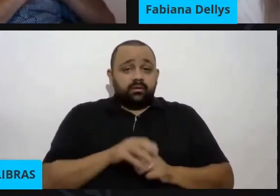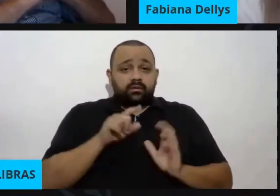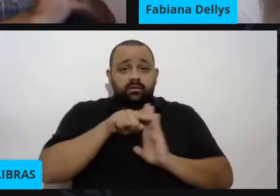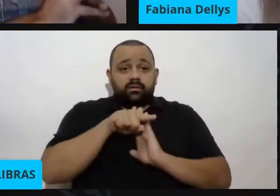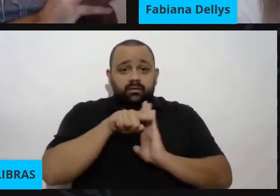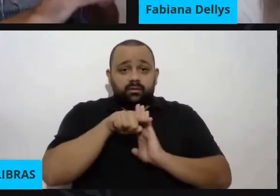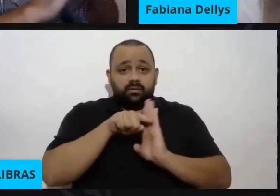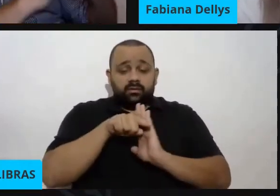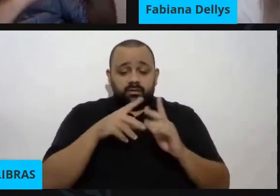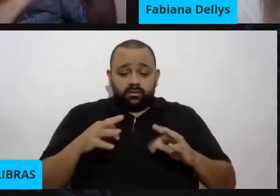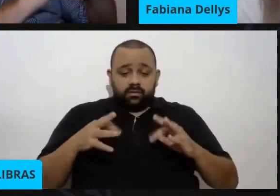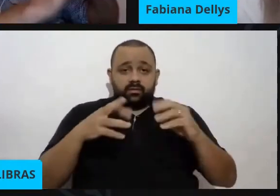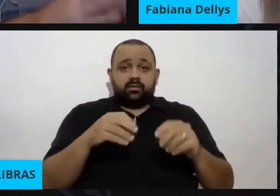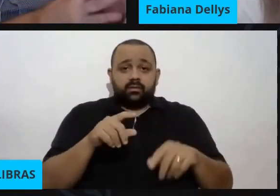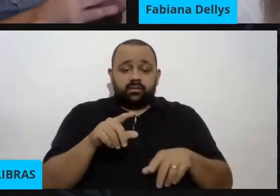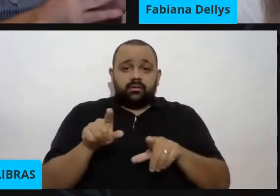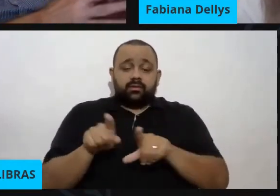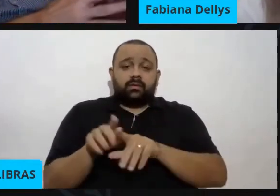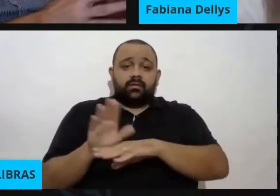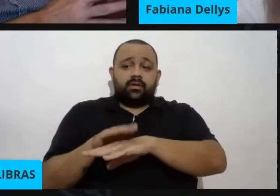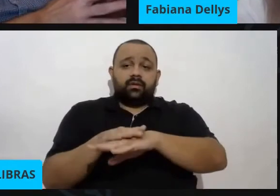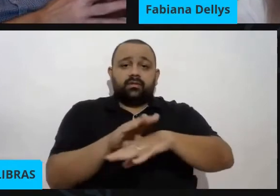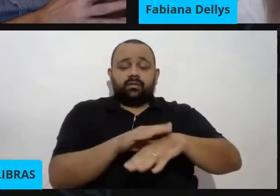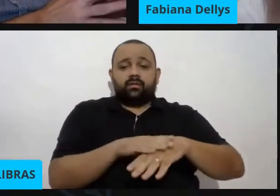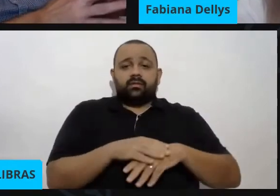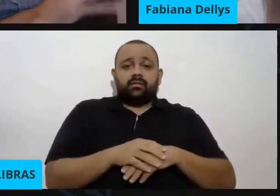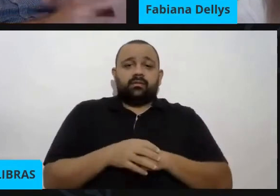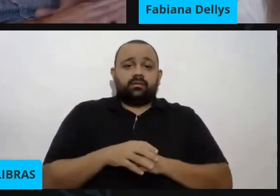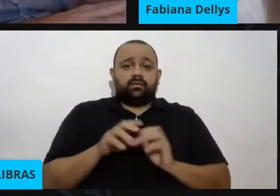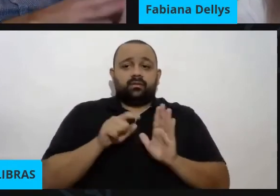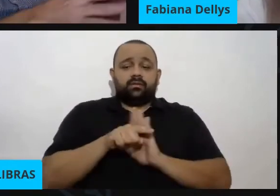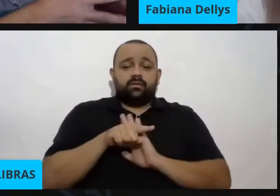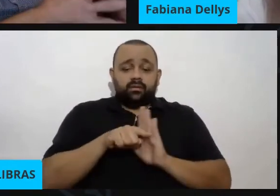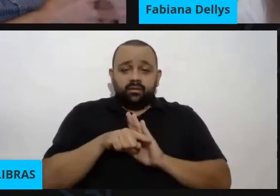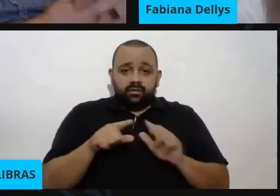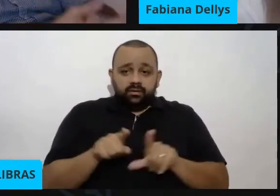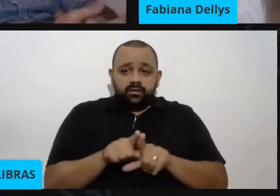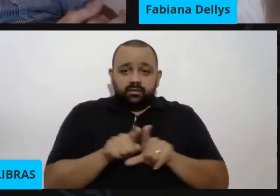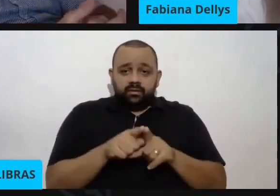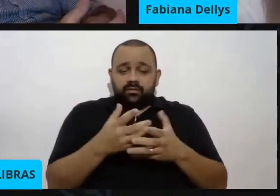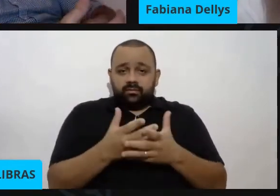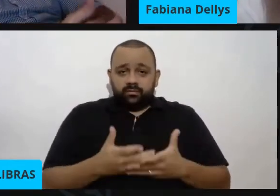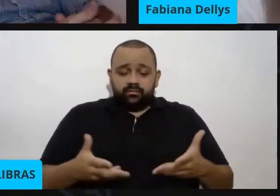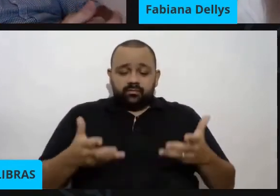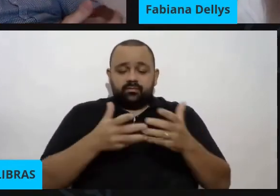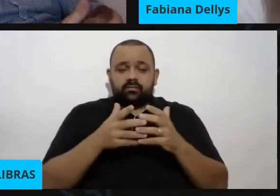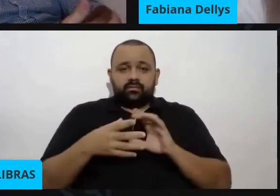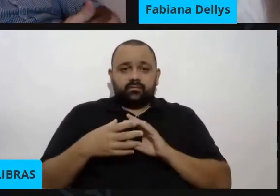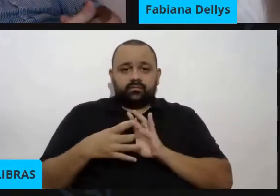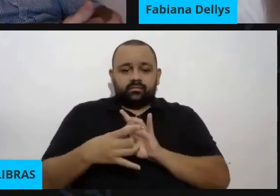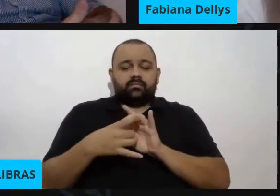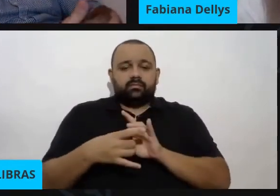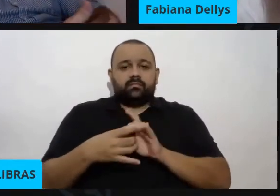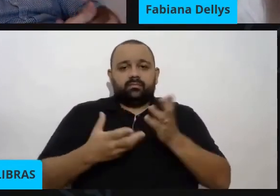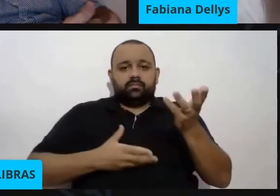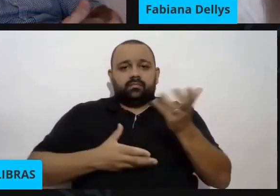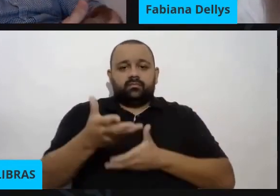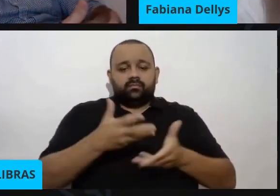da criança, quando você pensa em independência, ela está fundamentalmente vinculada à evolução